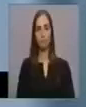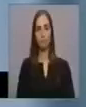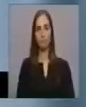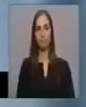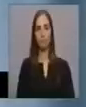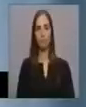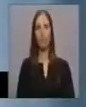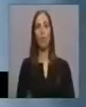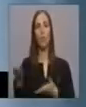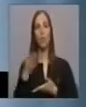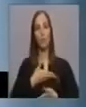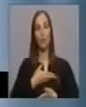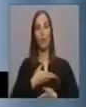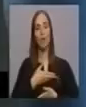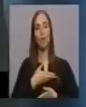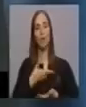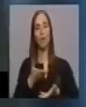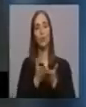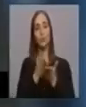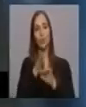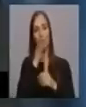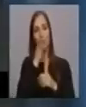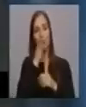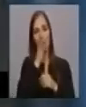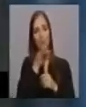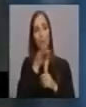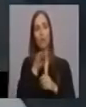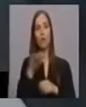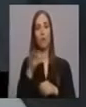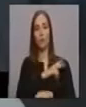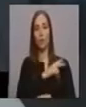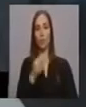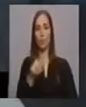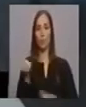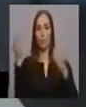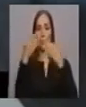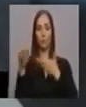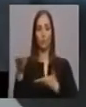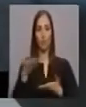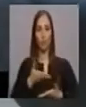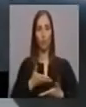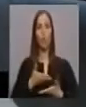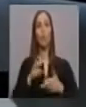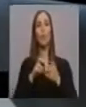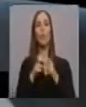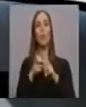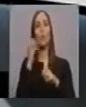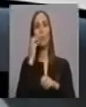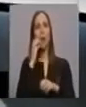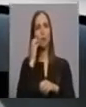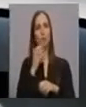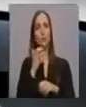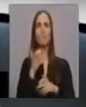convidado por luiz saiu tranquilo da universidade do porto noite bem vindo e este problema do plástico lê tem sido é